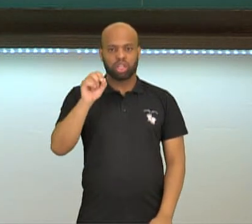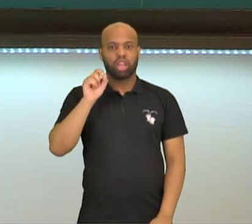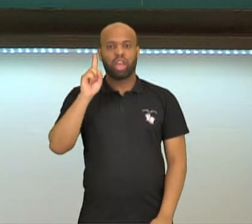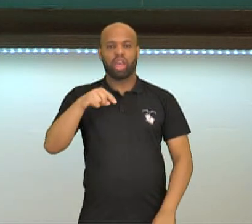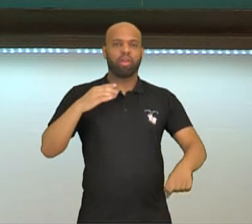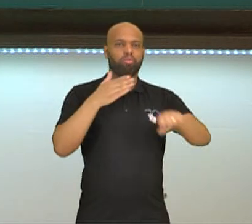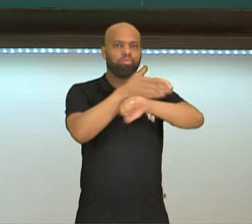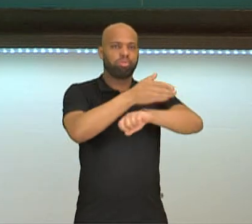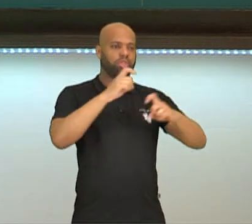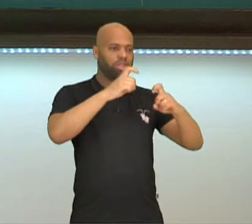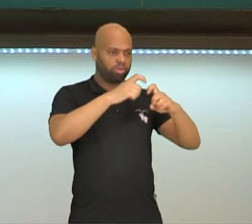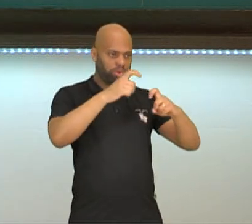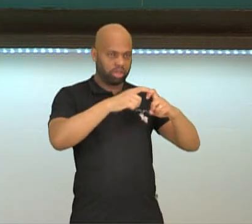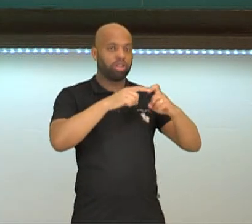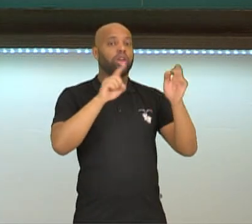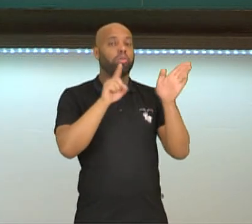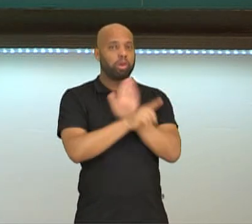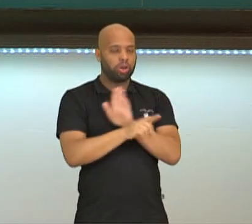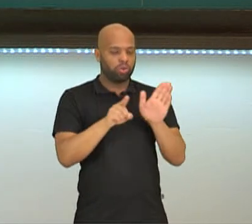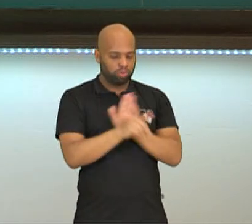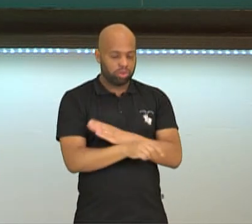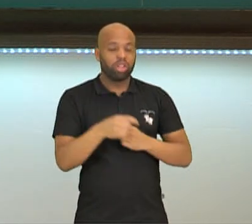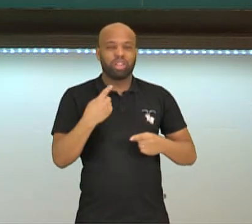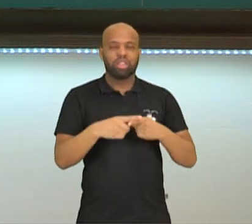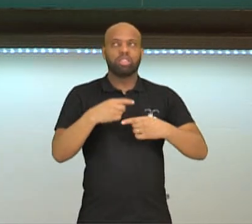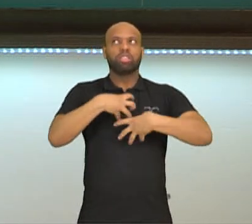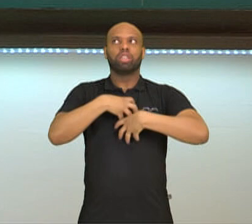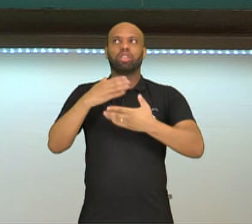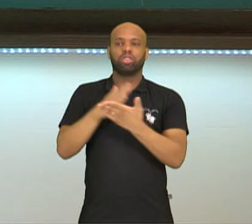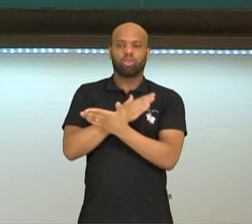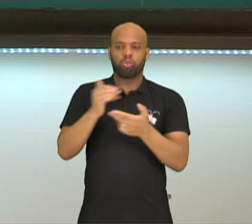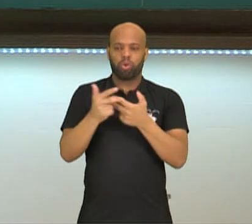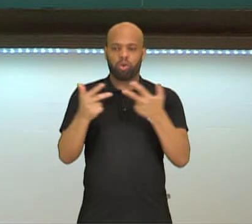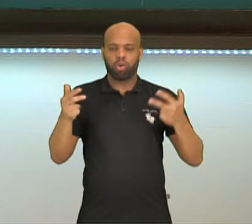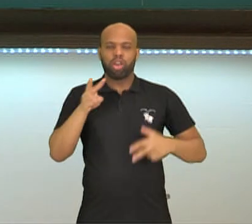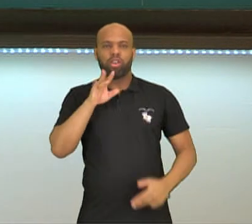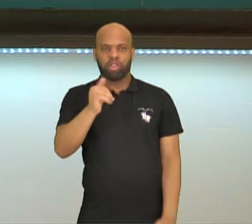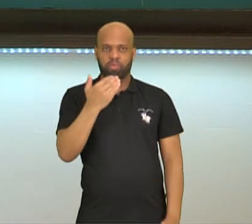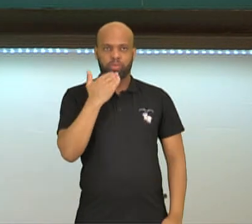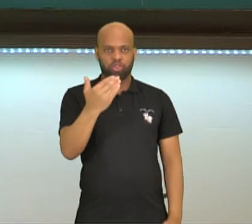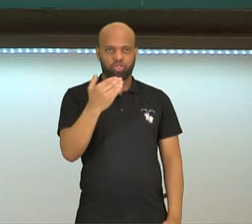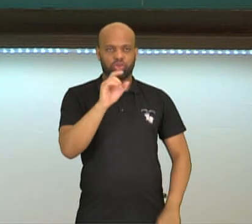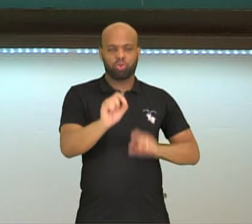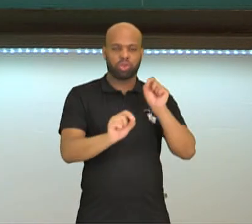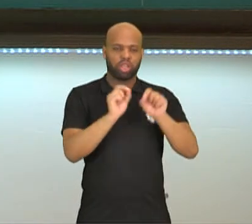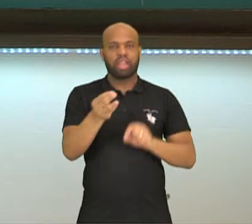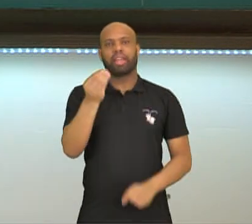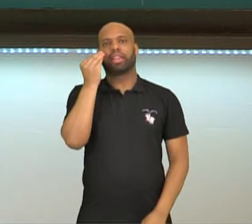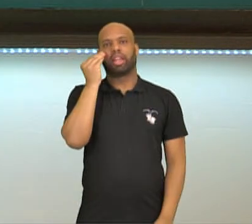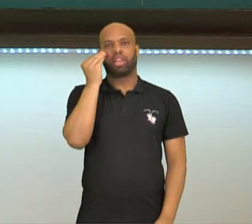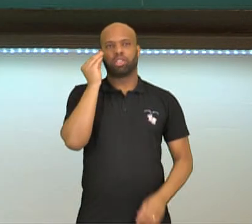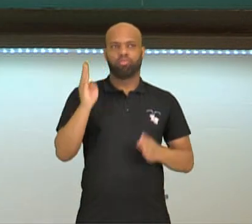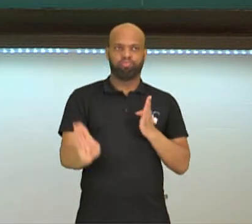o médico na presença de sintomas, né? Que aí ele vai solicitar o exame diagnóstico.